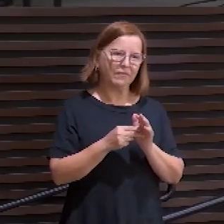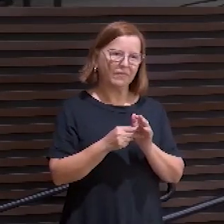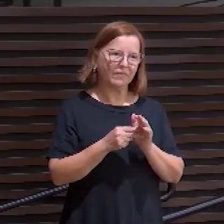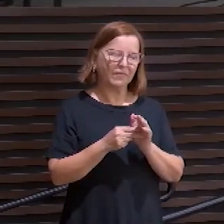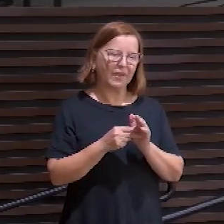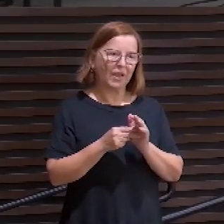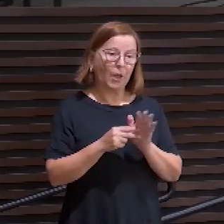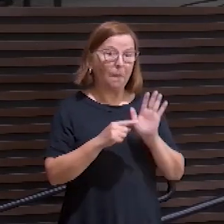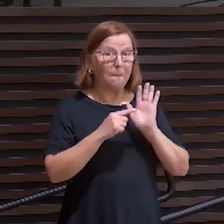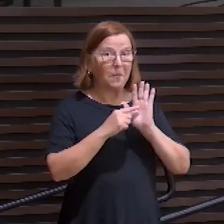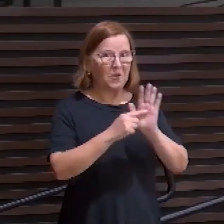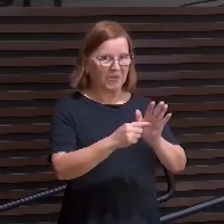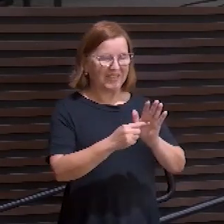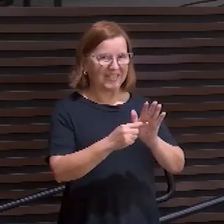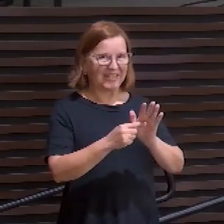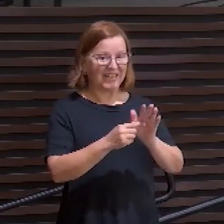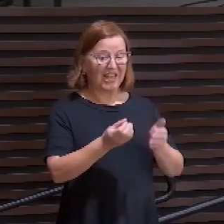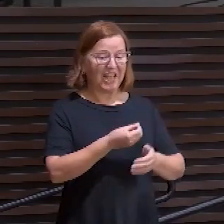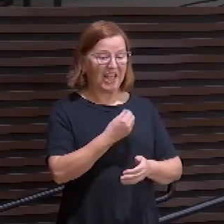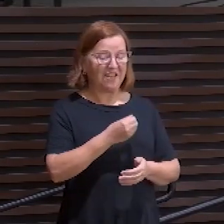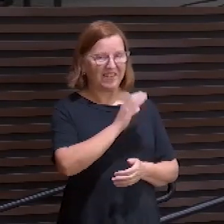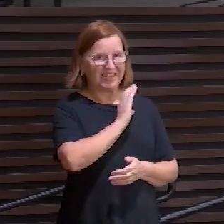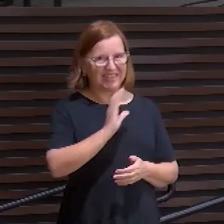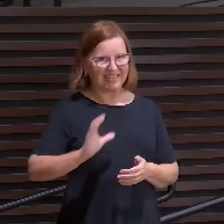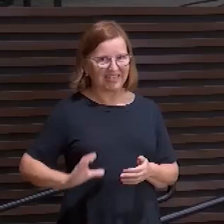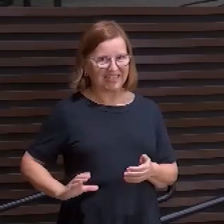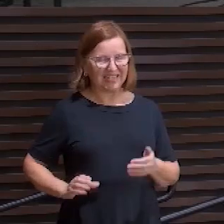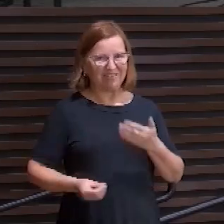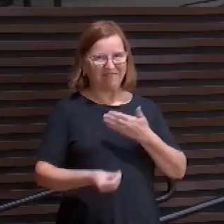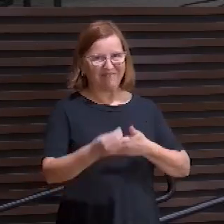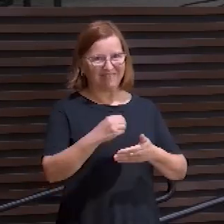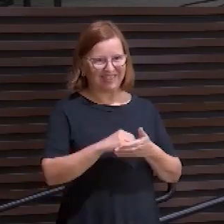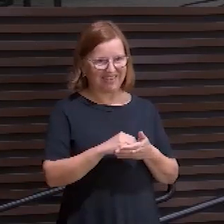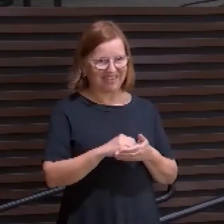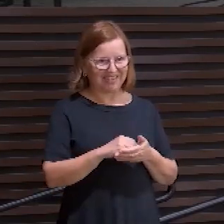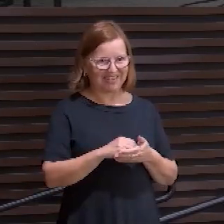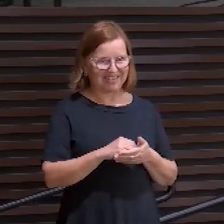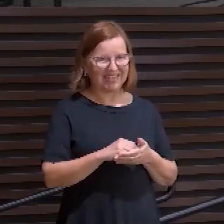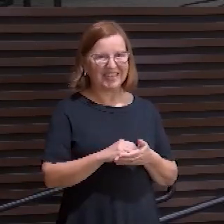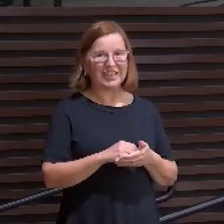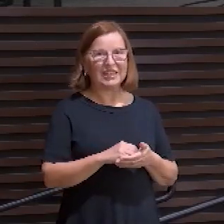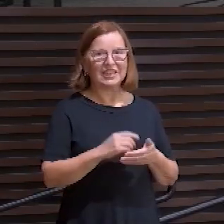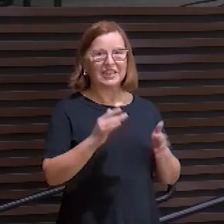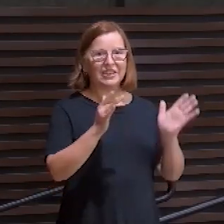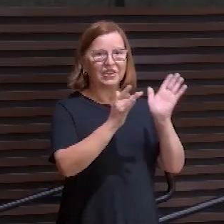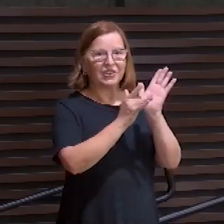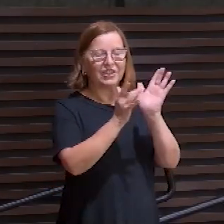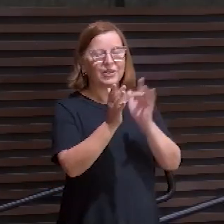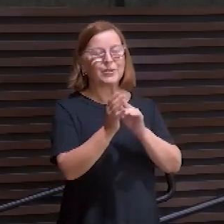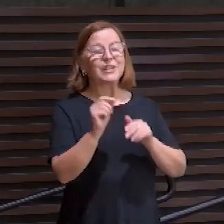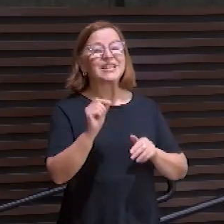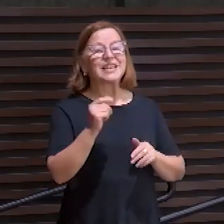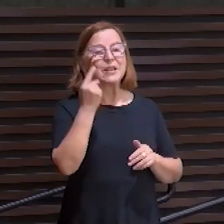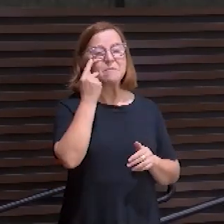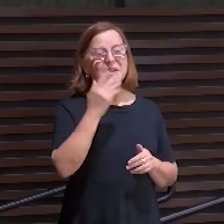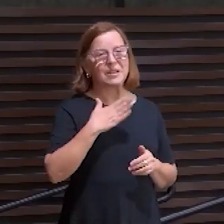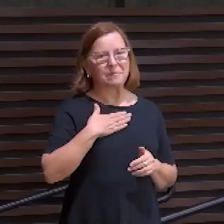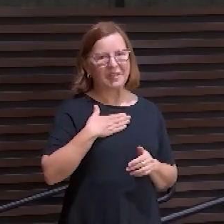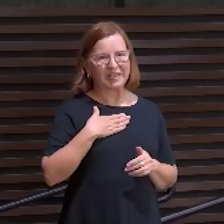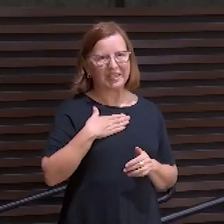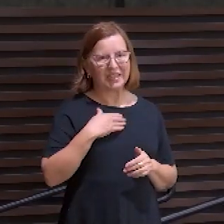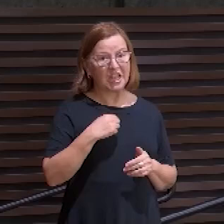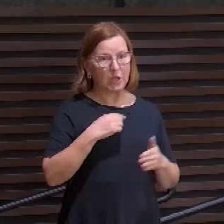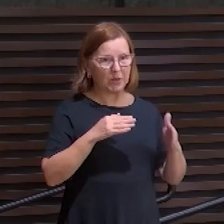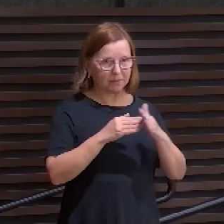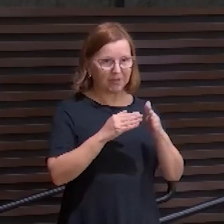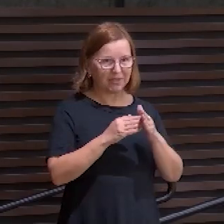tenho, o quanto de Jesus é para mim. Eu sou limitado, mas eu tenho